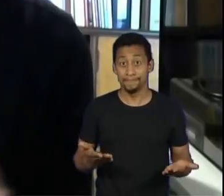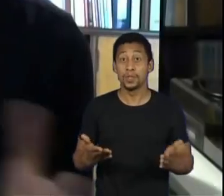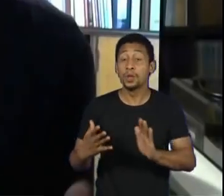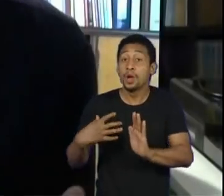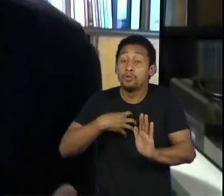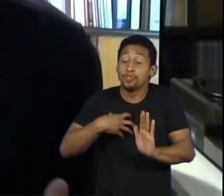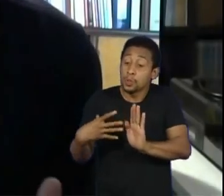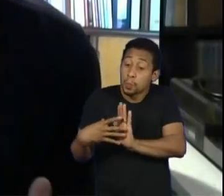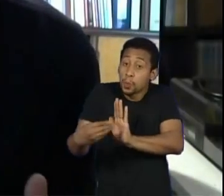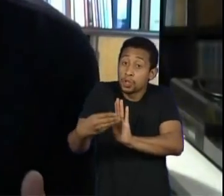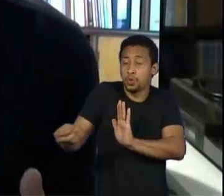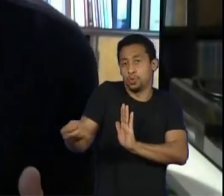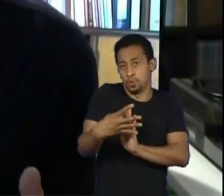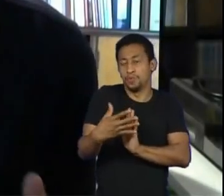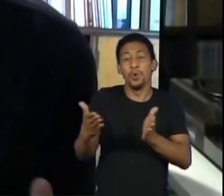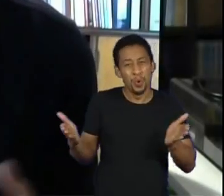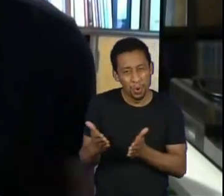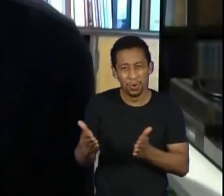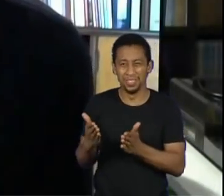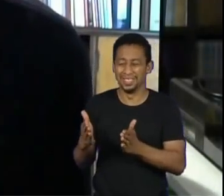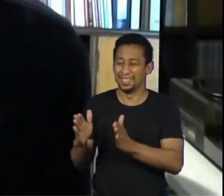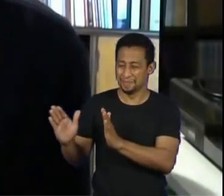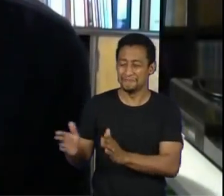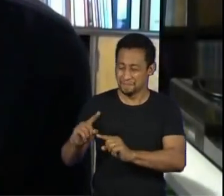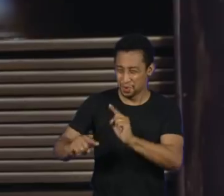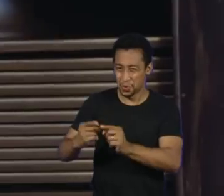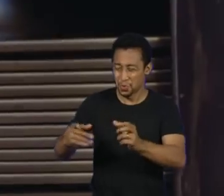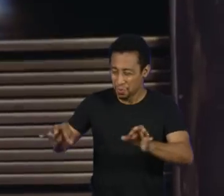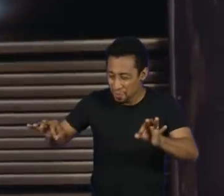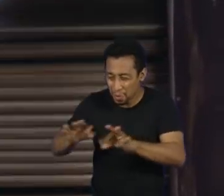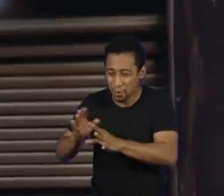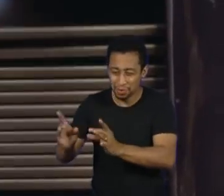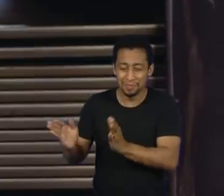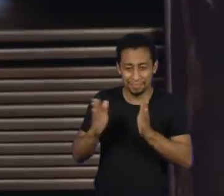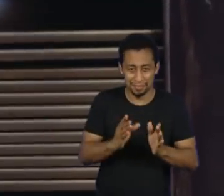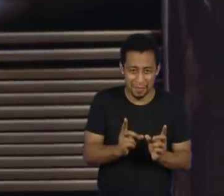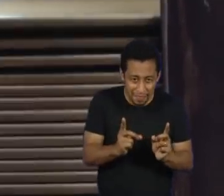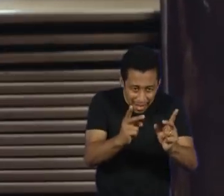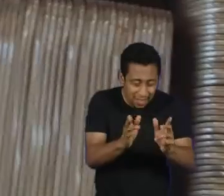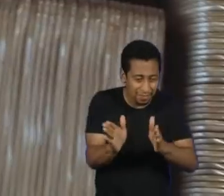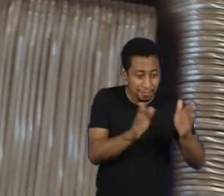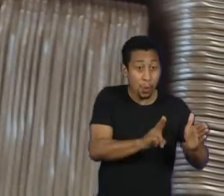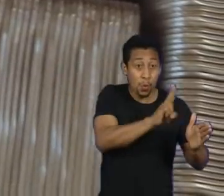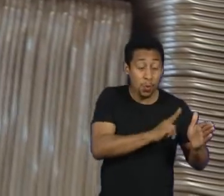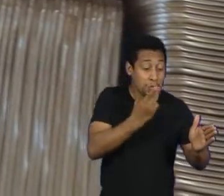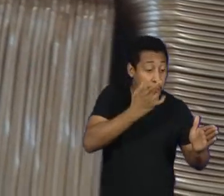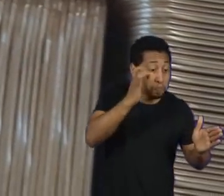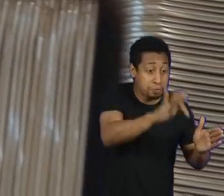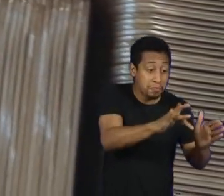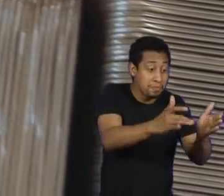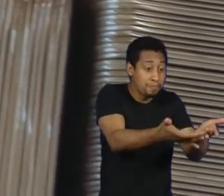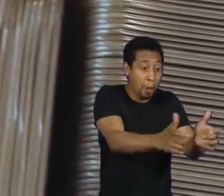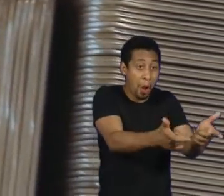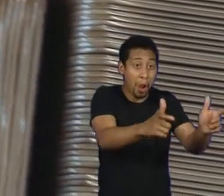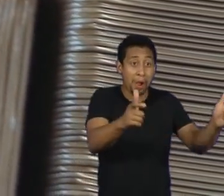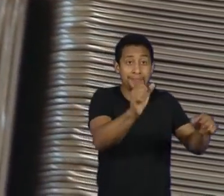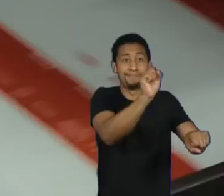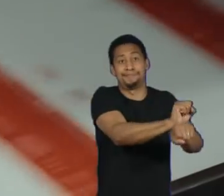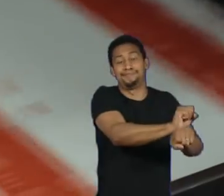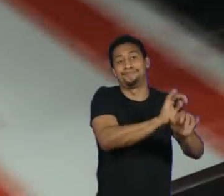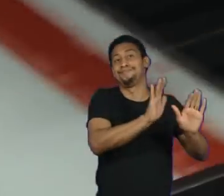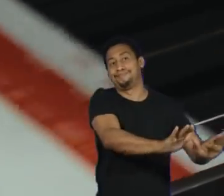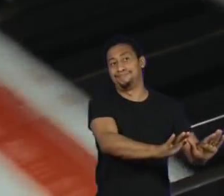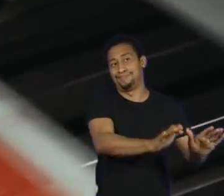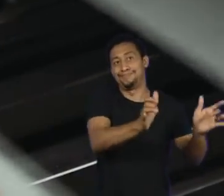modelo linear que nós temos hoje, que está totalmente esgotado, né? Que é um modelo que vem lá da Revolução Industrial, talvez até de antes, que